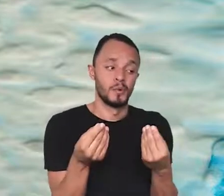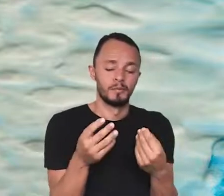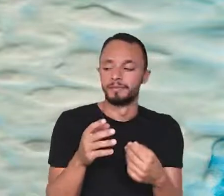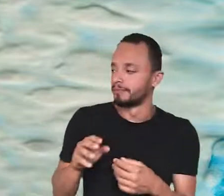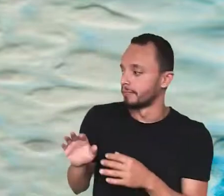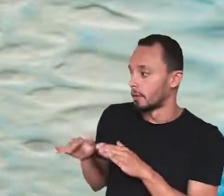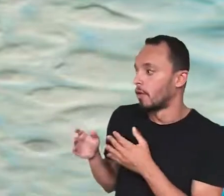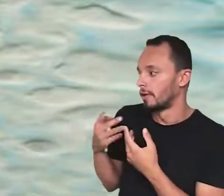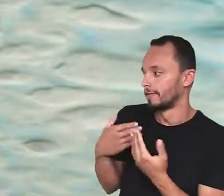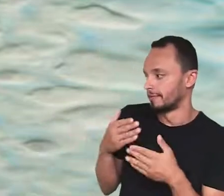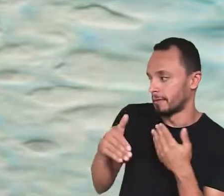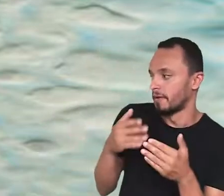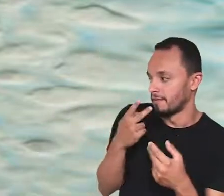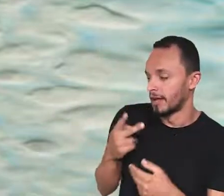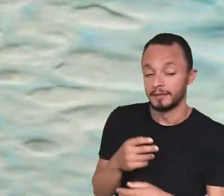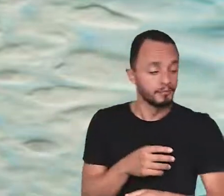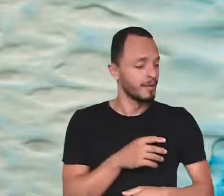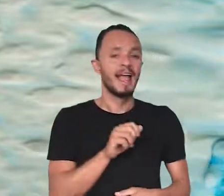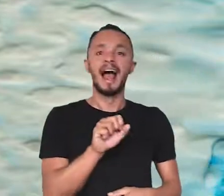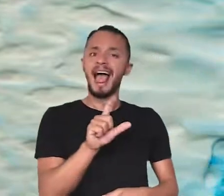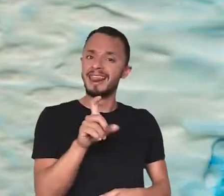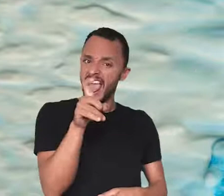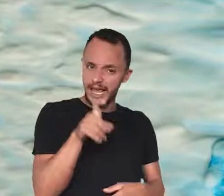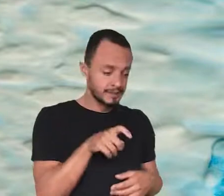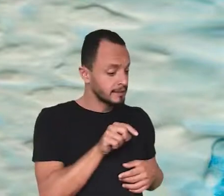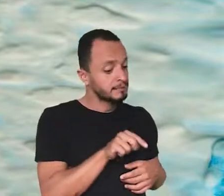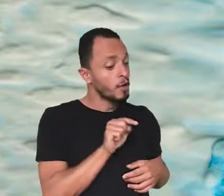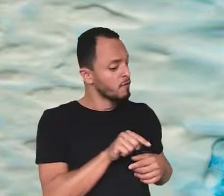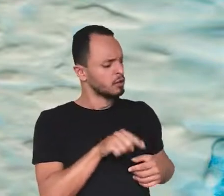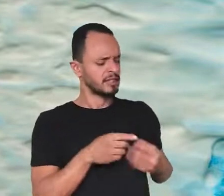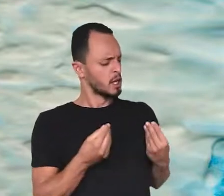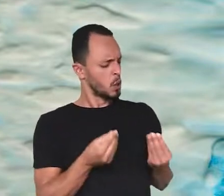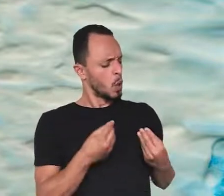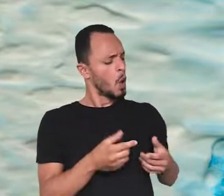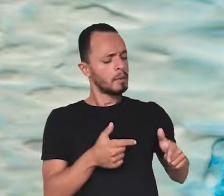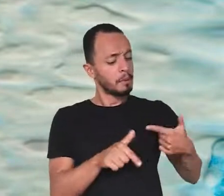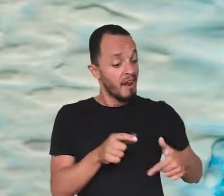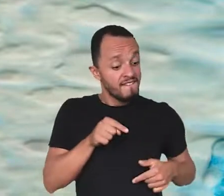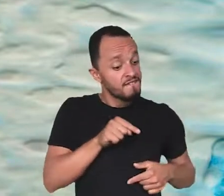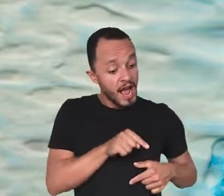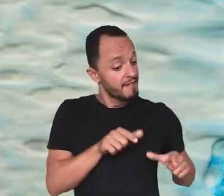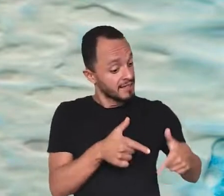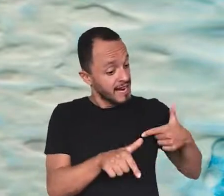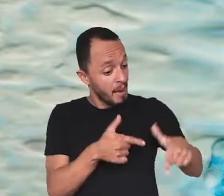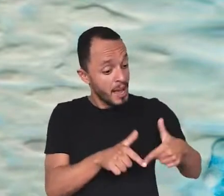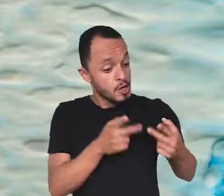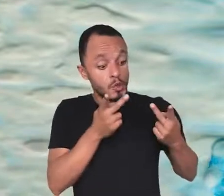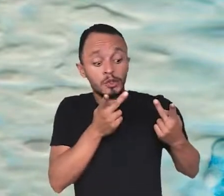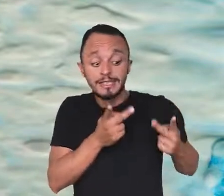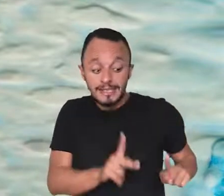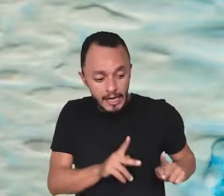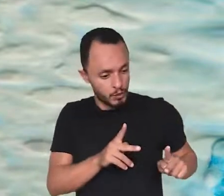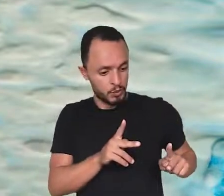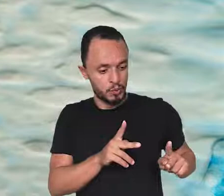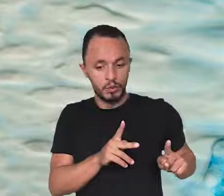lá depois e falar com ele, né? Mas hoje tá quase impossível, hein, Alex? Quantas vezes preciso falar pra você fazer o seu